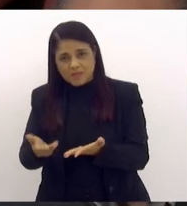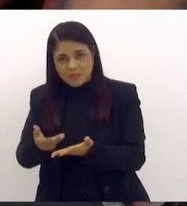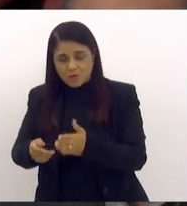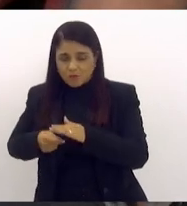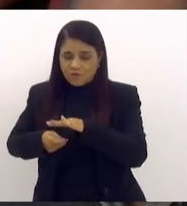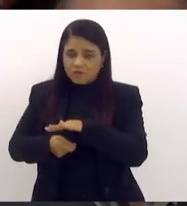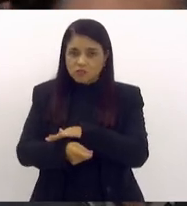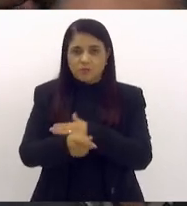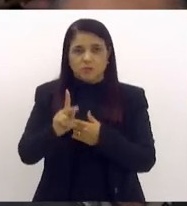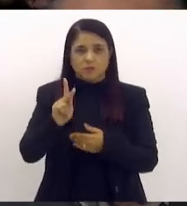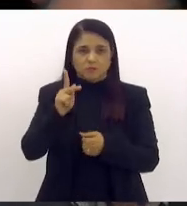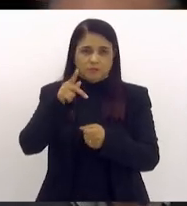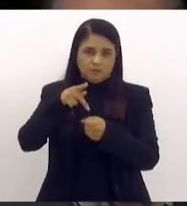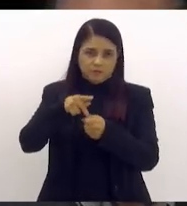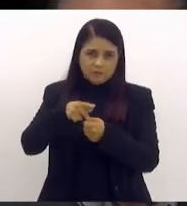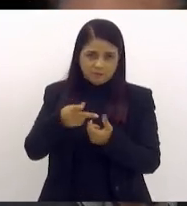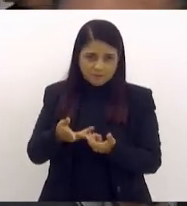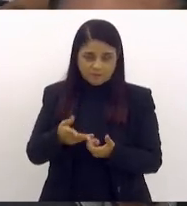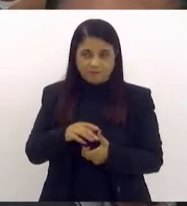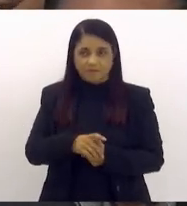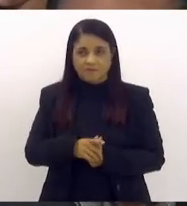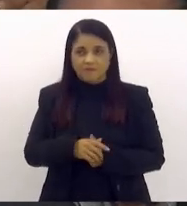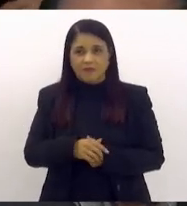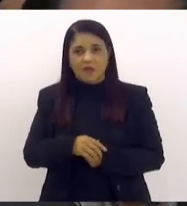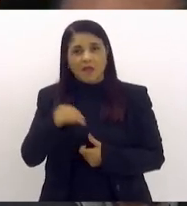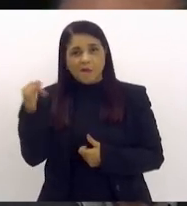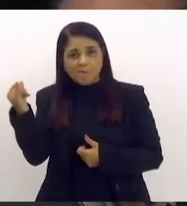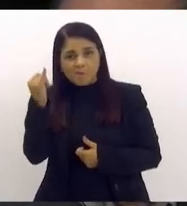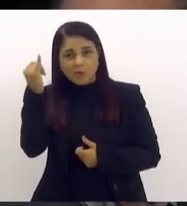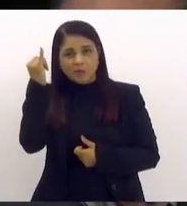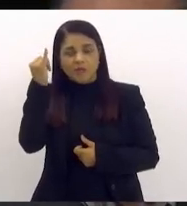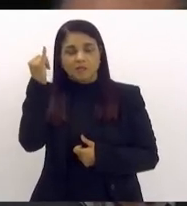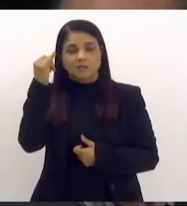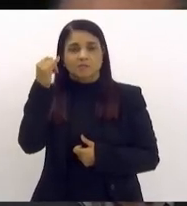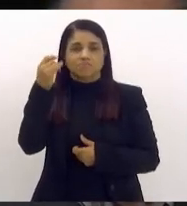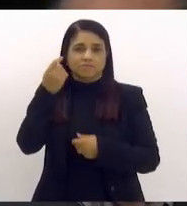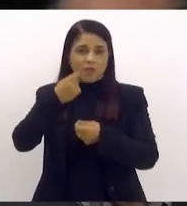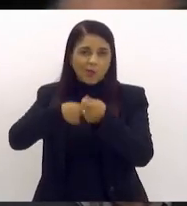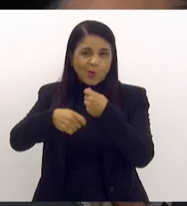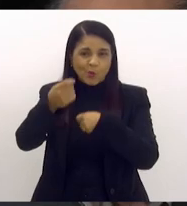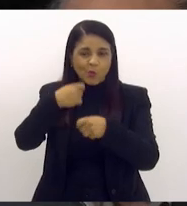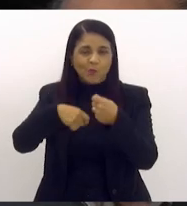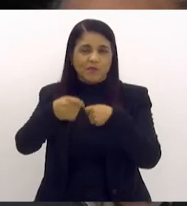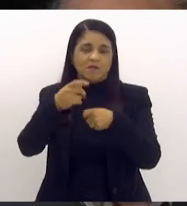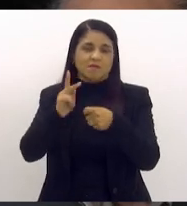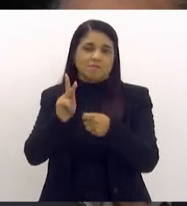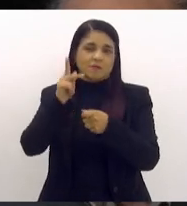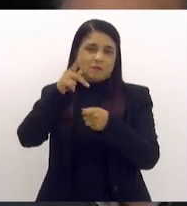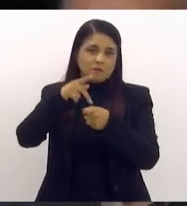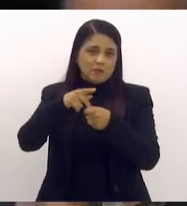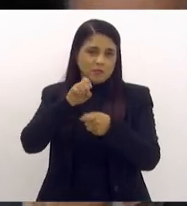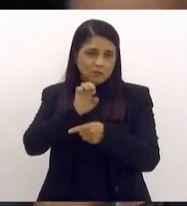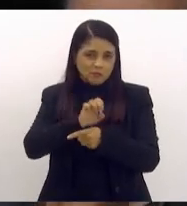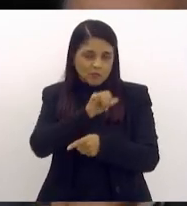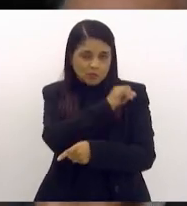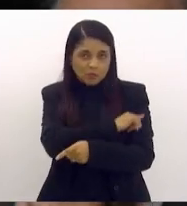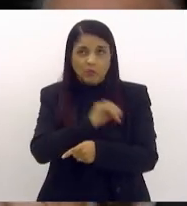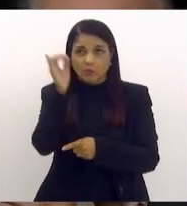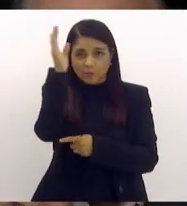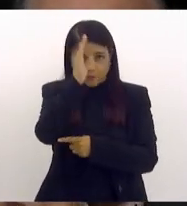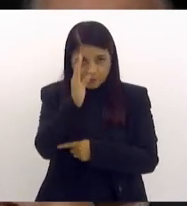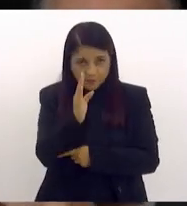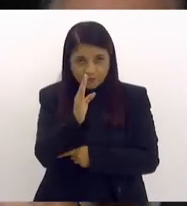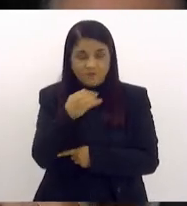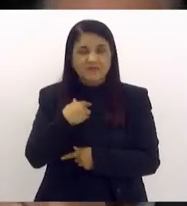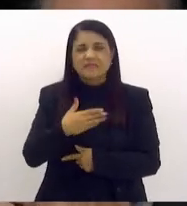da Petrobras dada a importância da Petrobras pra economia do Estado do Rio de Janeiro e para todo o Brasil